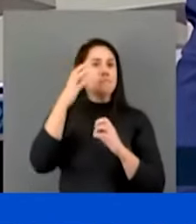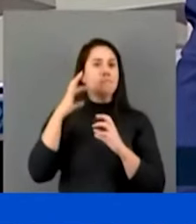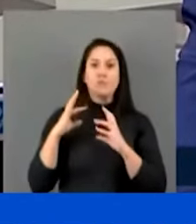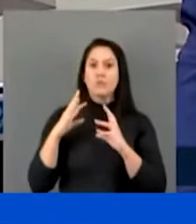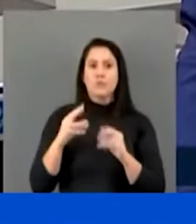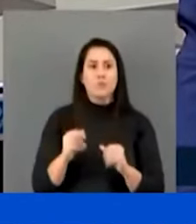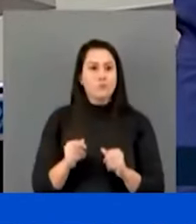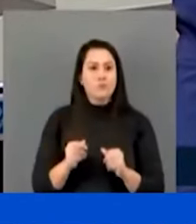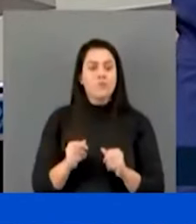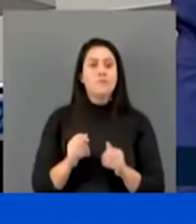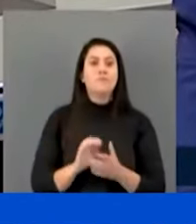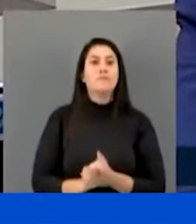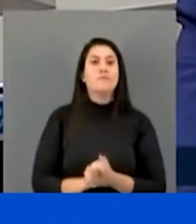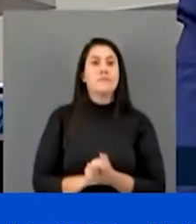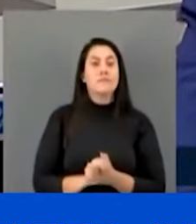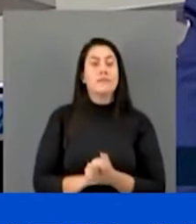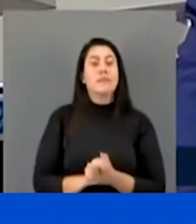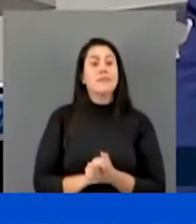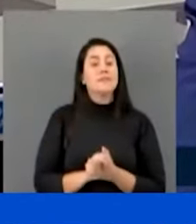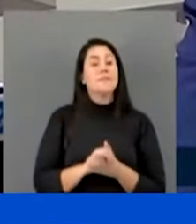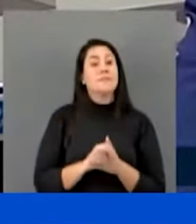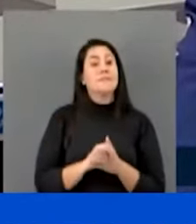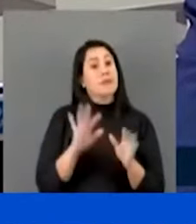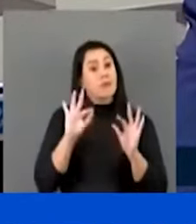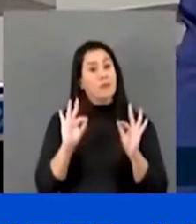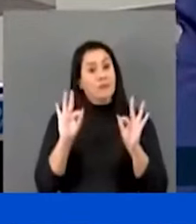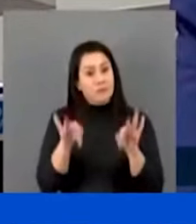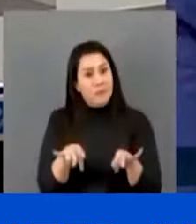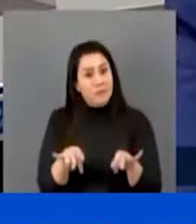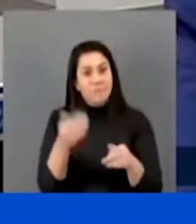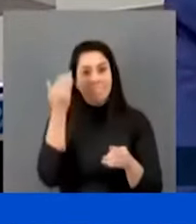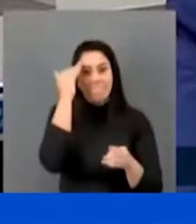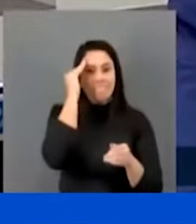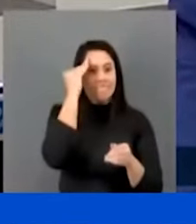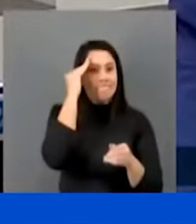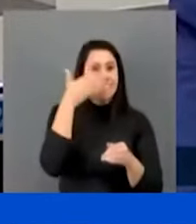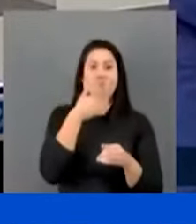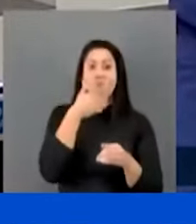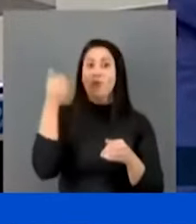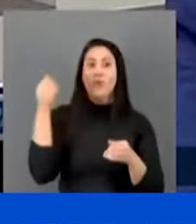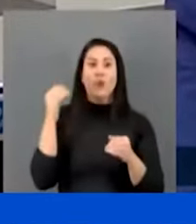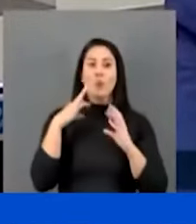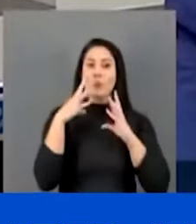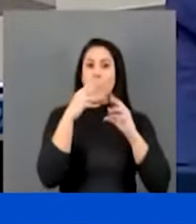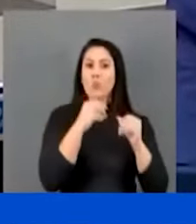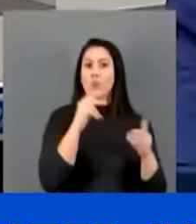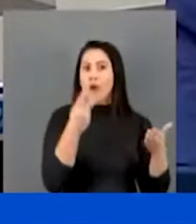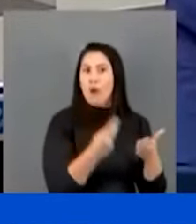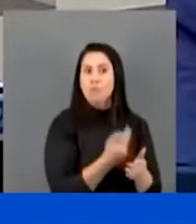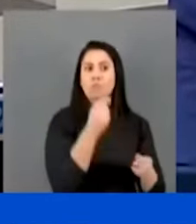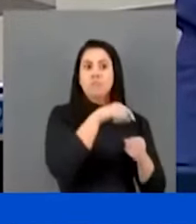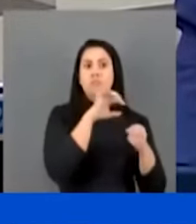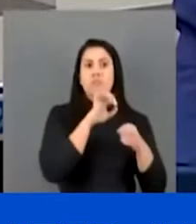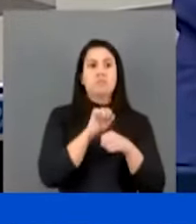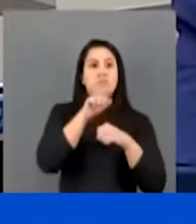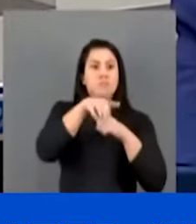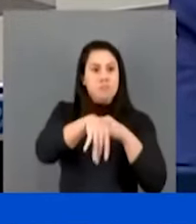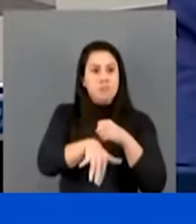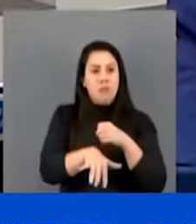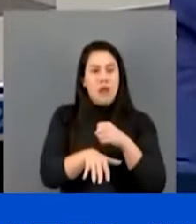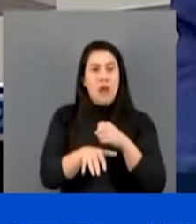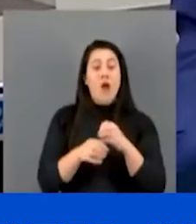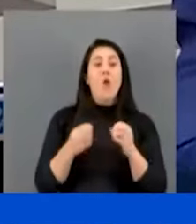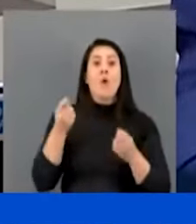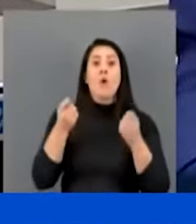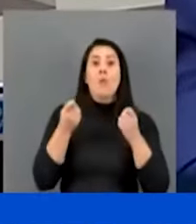ele muda com tranquilidade e vai ser bem recebido, né, onde ele sempre foi. Então eu olharia com bastante cuidado,